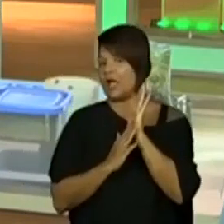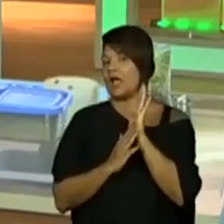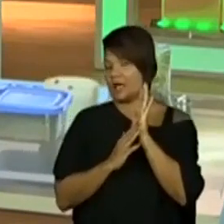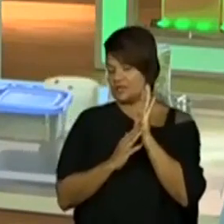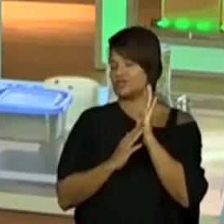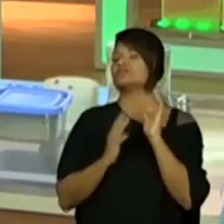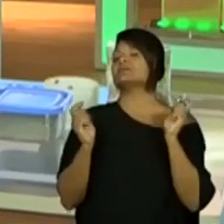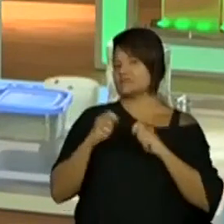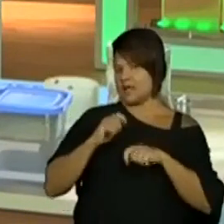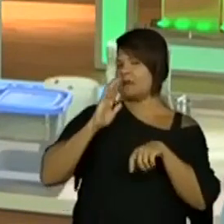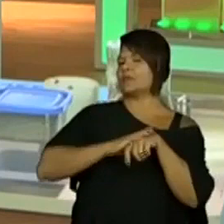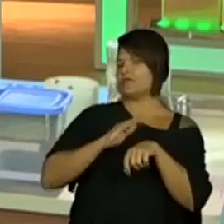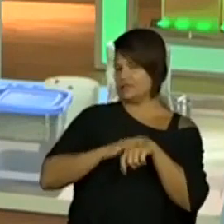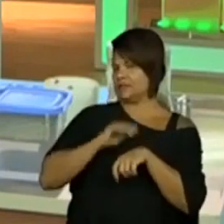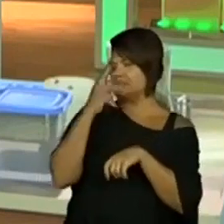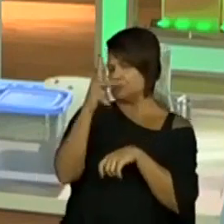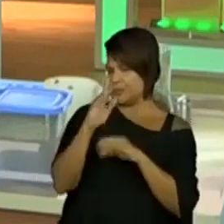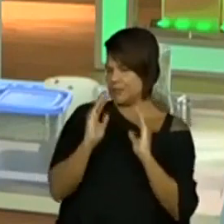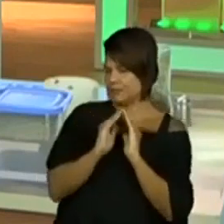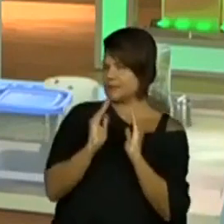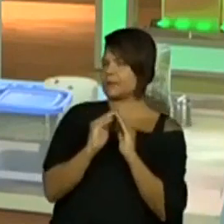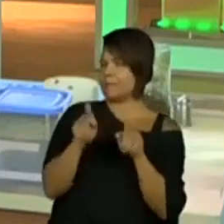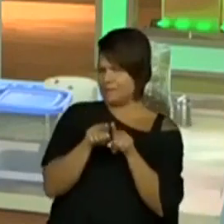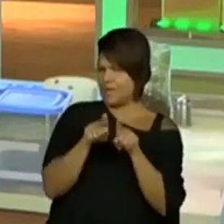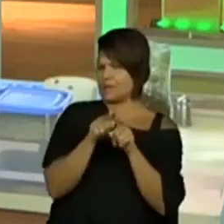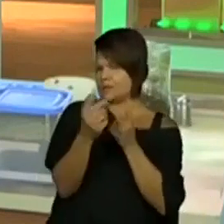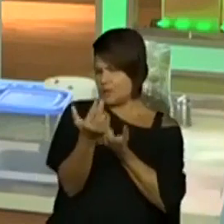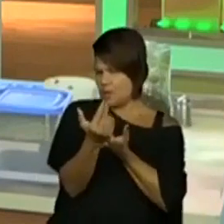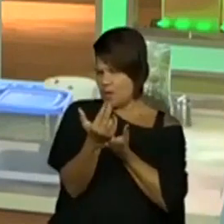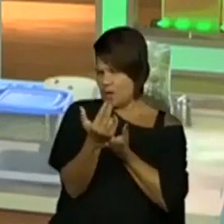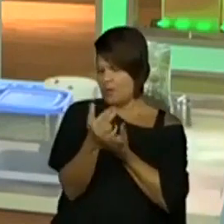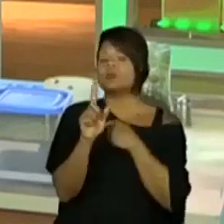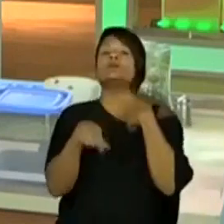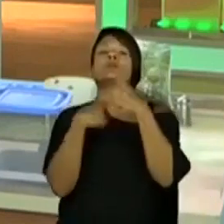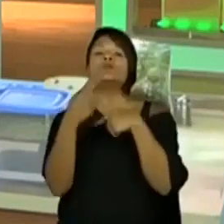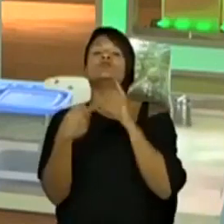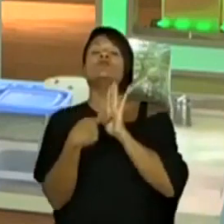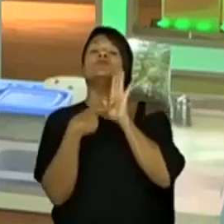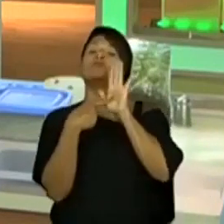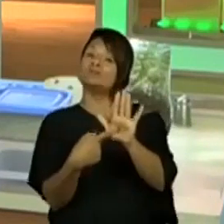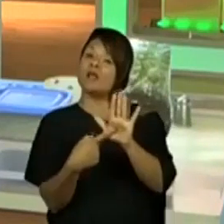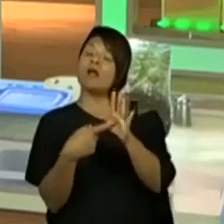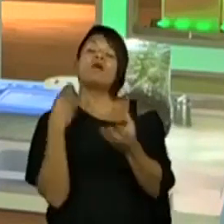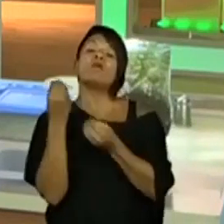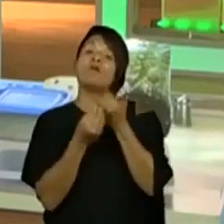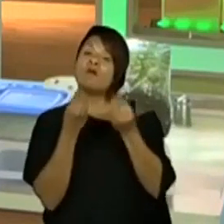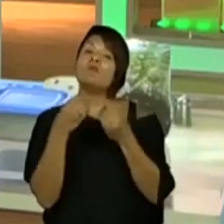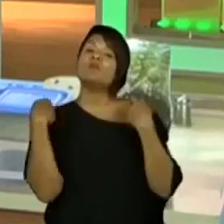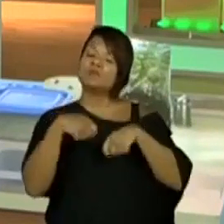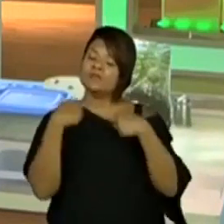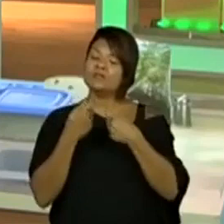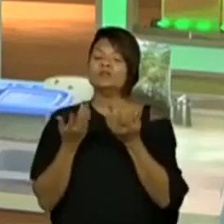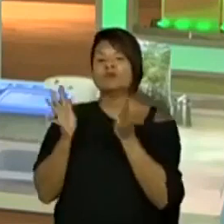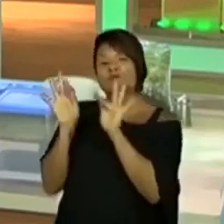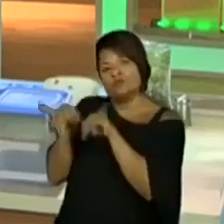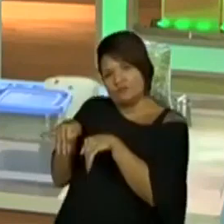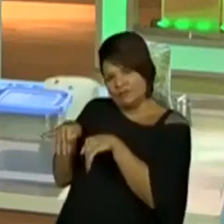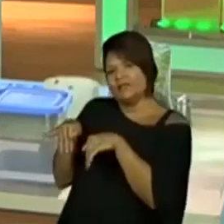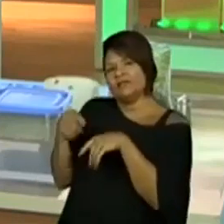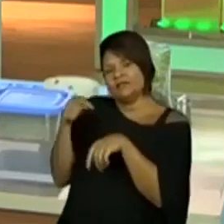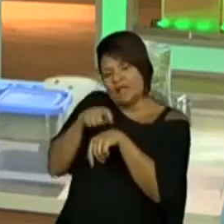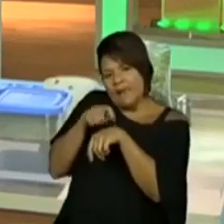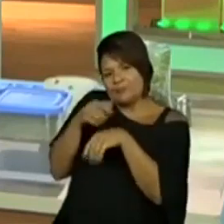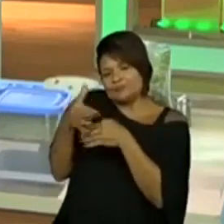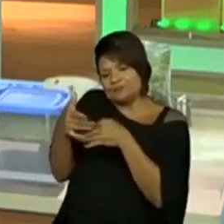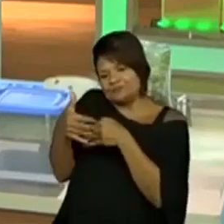facilmente reproduzida aí na casa de vocês, tá? E depois eu mostro para vocês como ela vai precisar ficar finalizada aí depois de um tempo